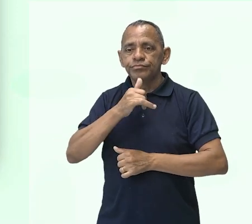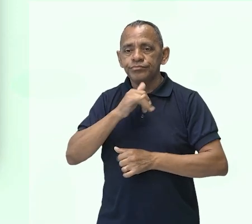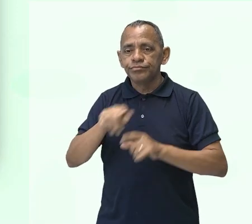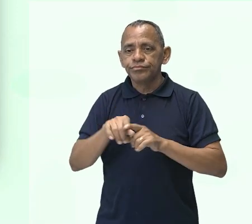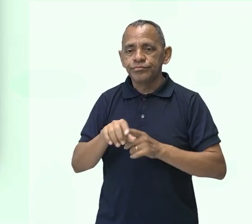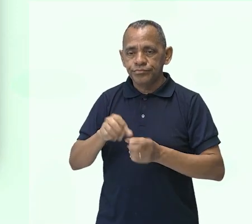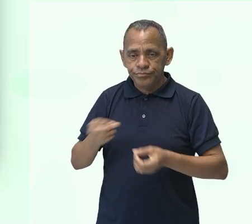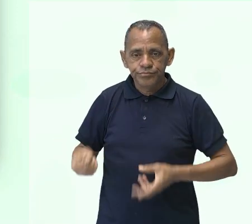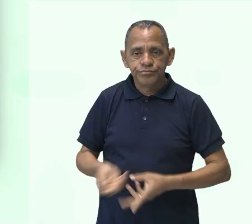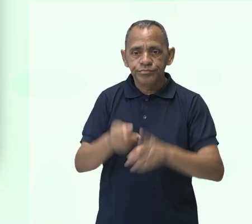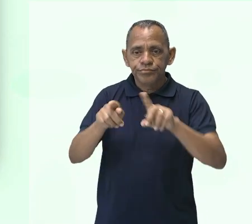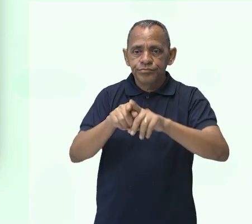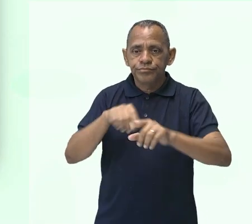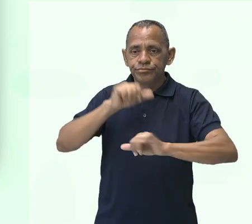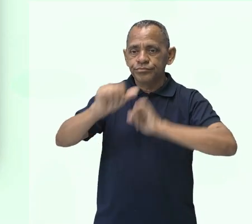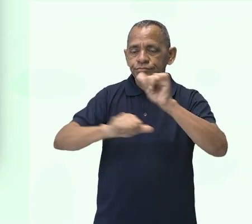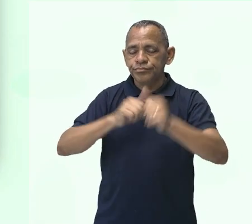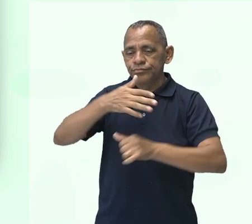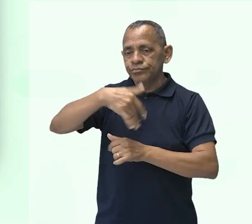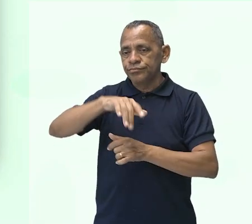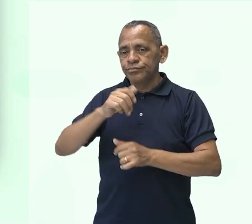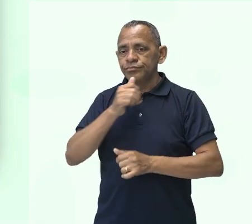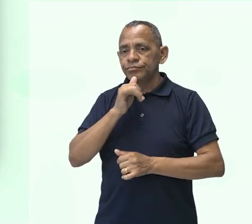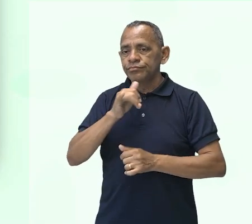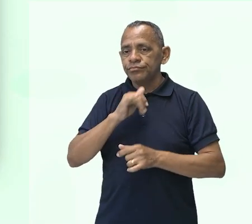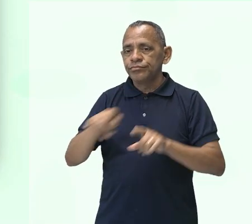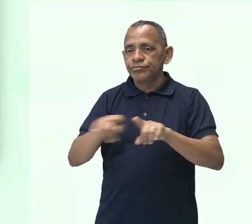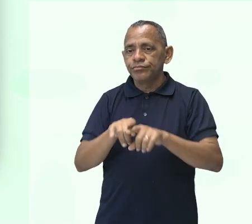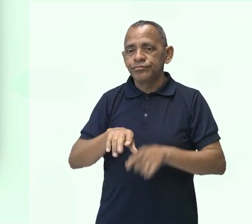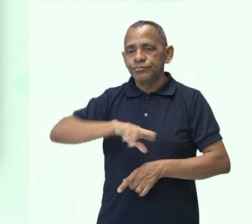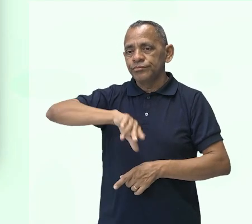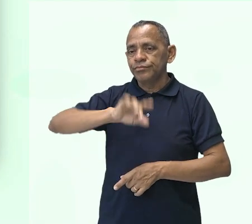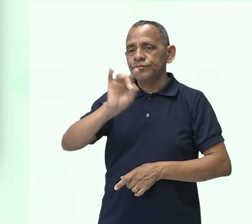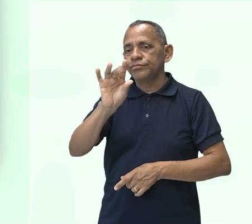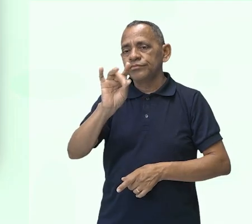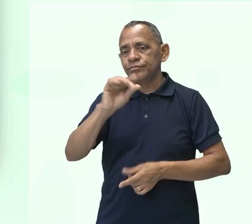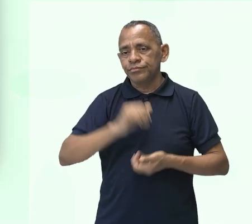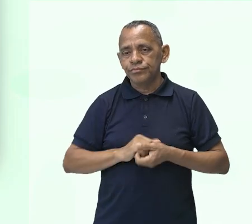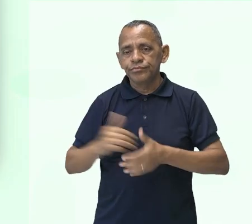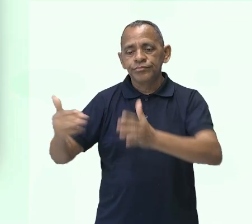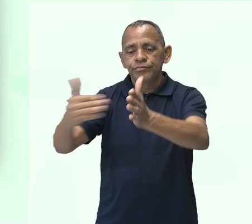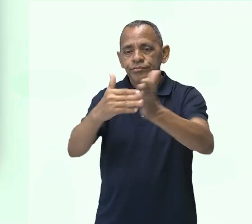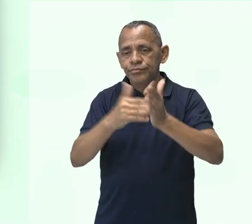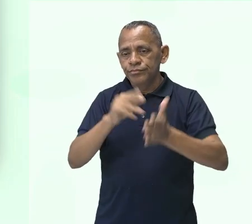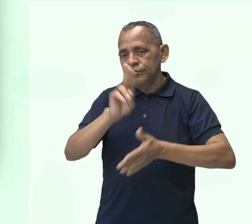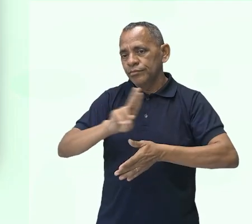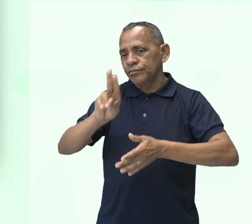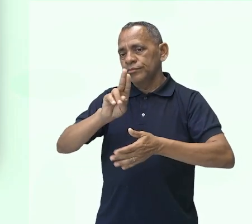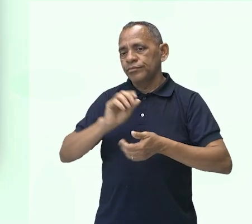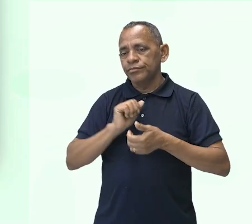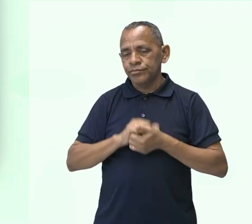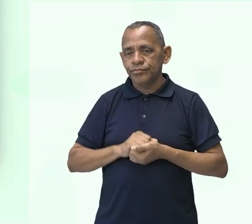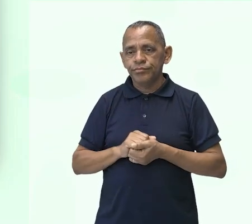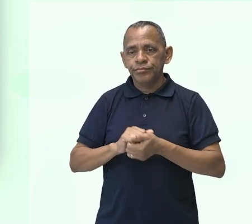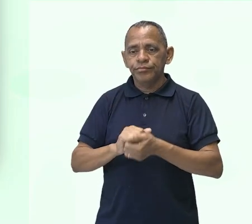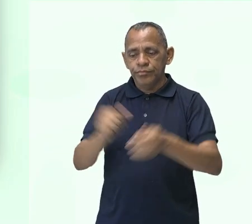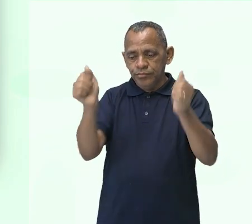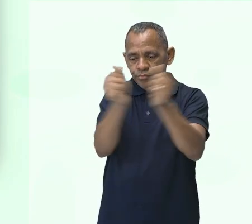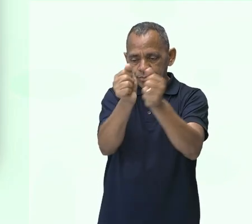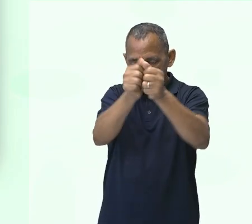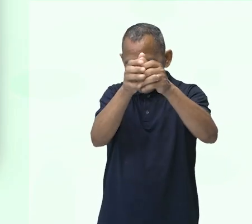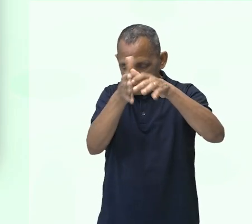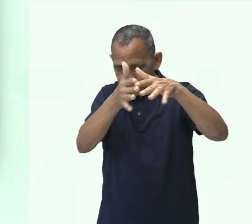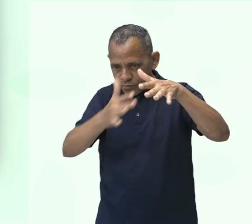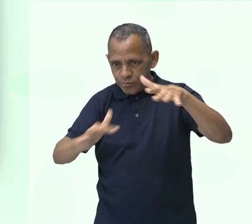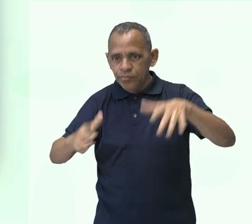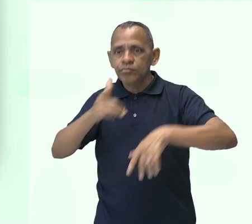mudanças no setor energético, ou seja, não apenas ficar limitado ao uso das hidrelétricas, mas sim